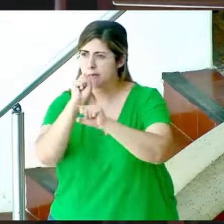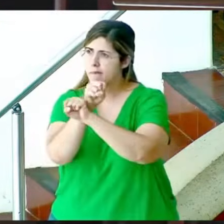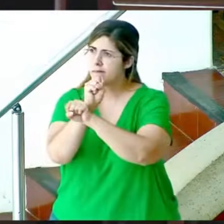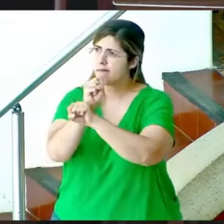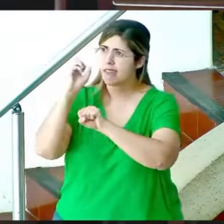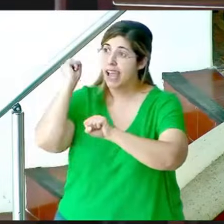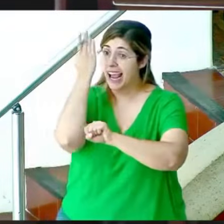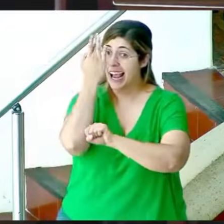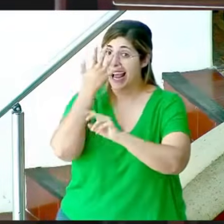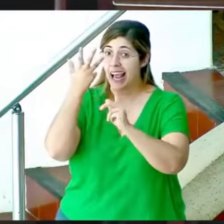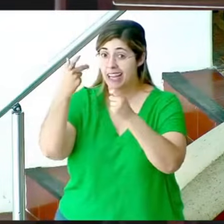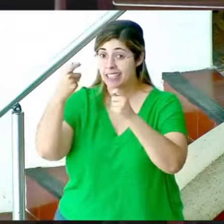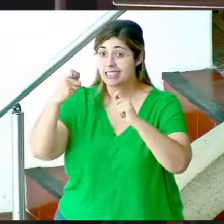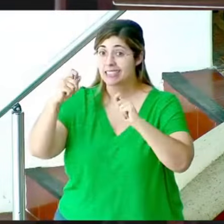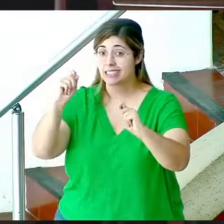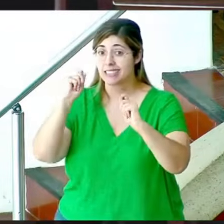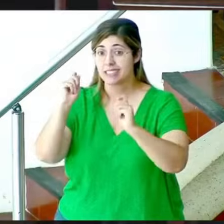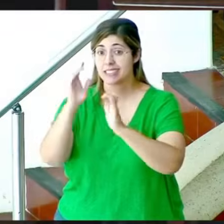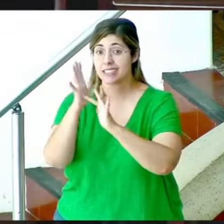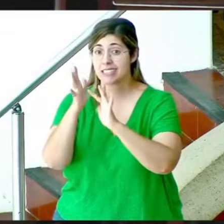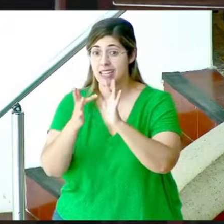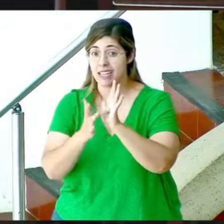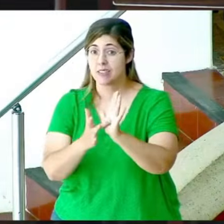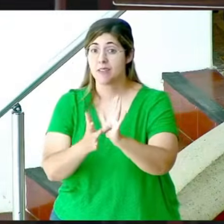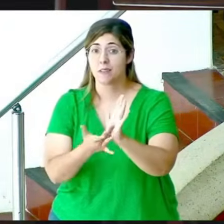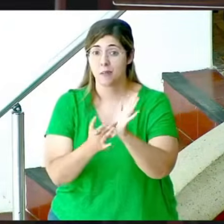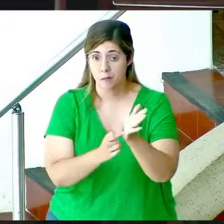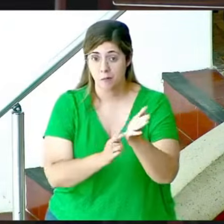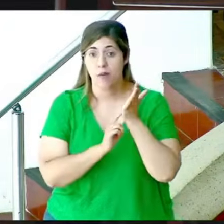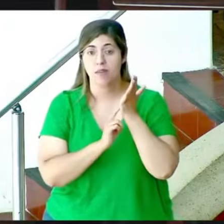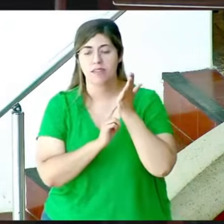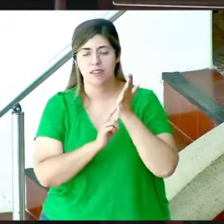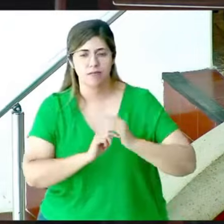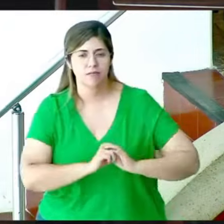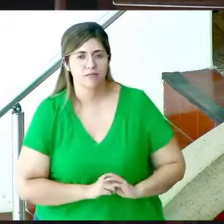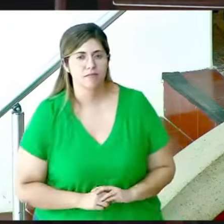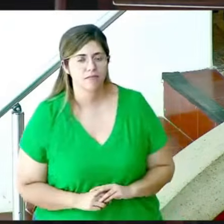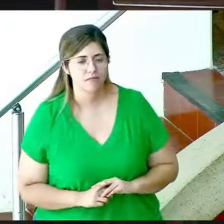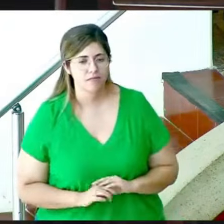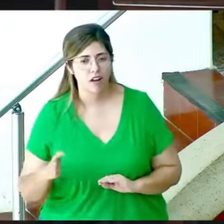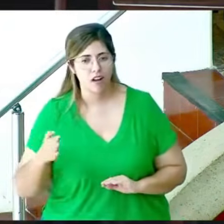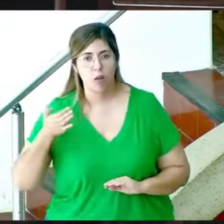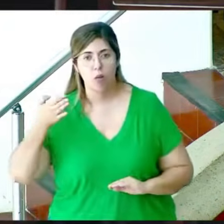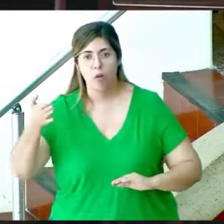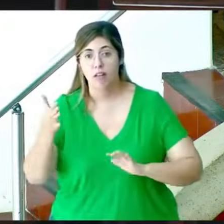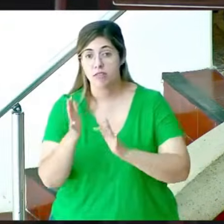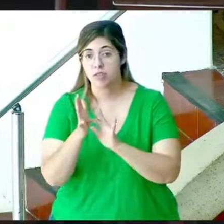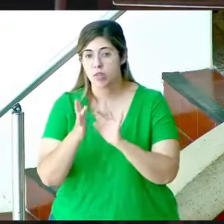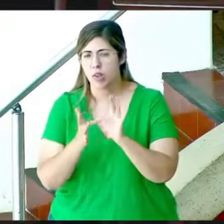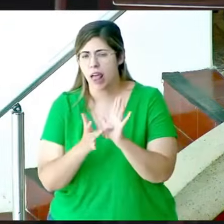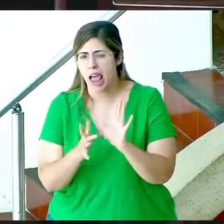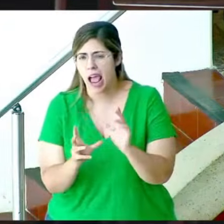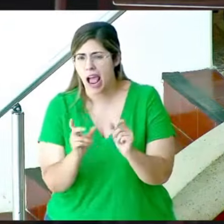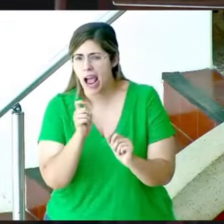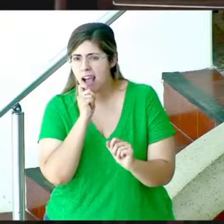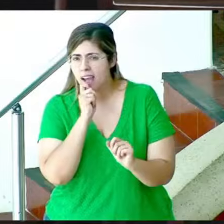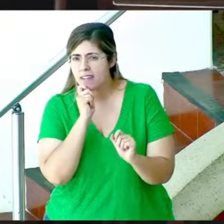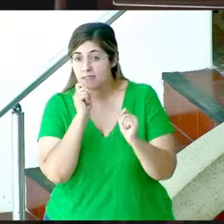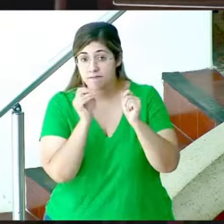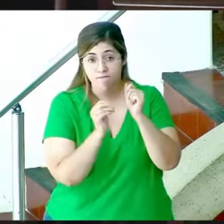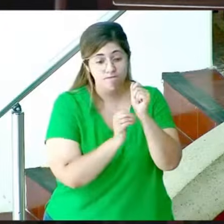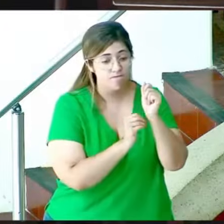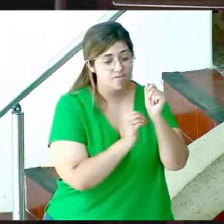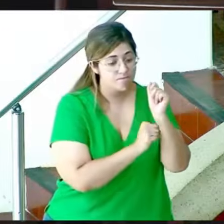está sendo trazida na revelação de Jesus Cristo. Quando Jesus, que era o mistério oculto, se revelou,